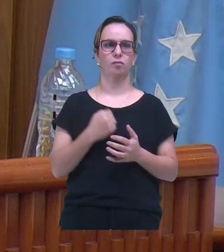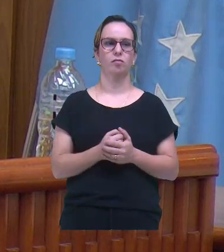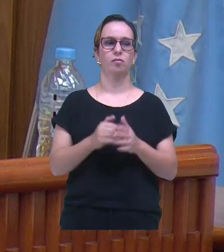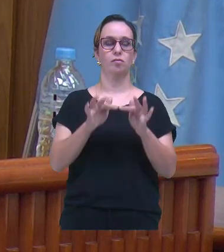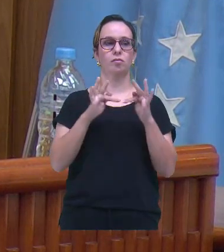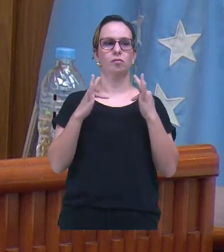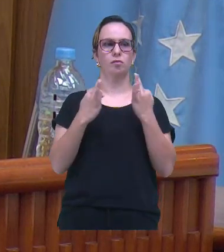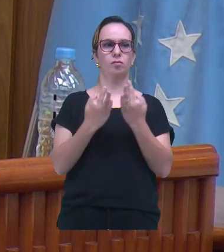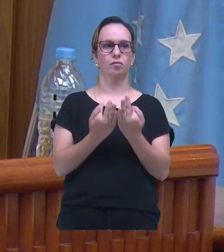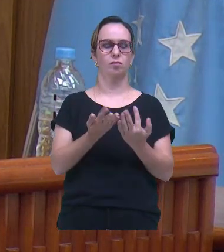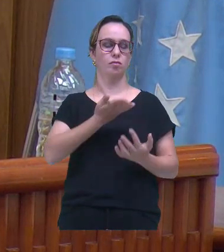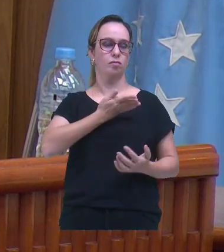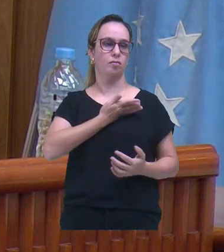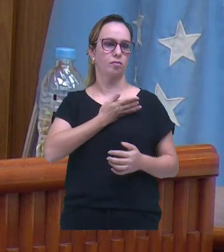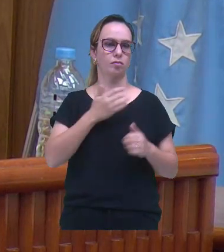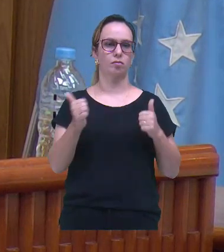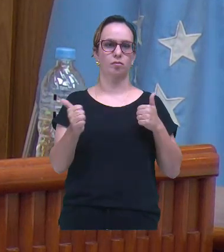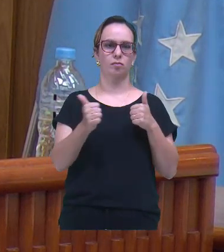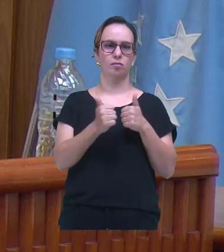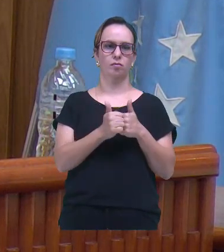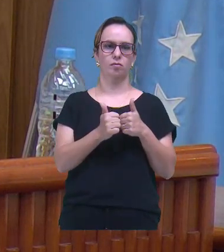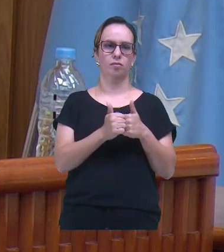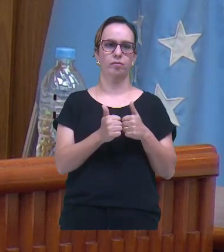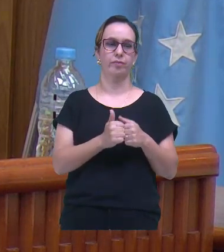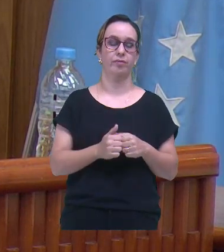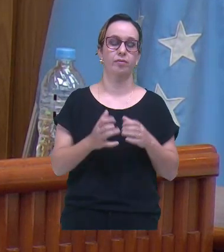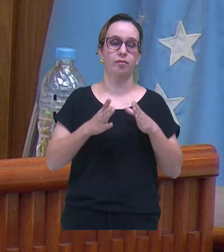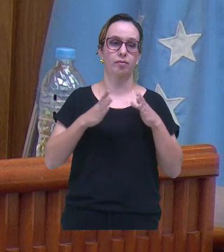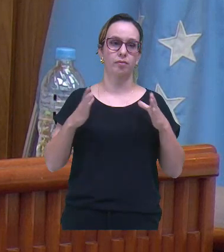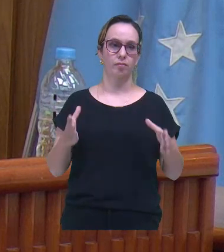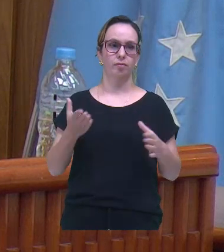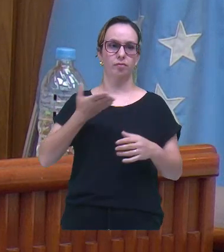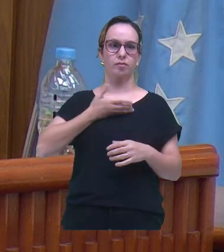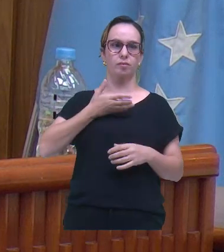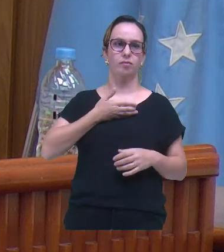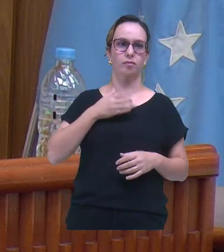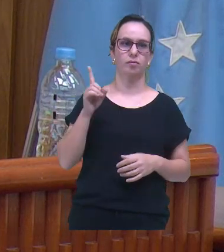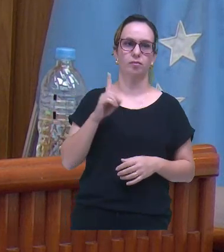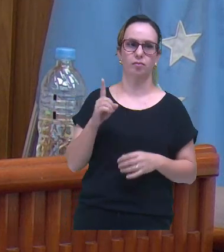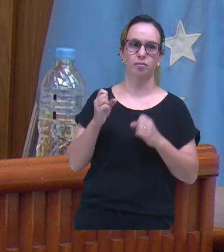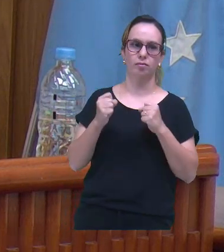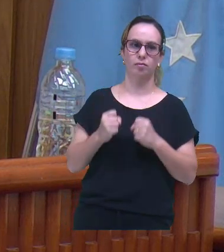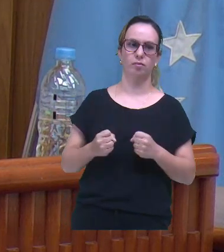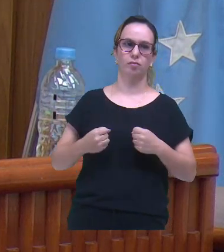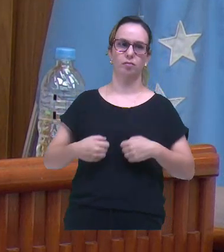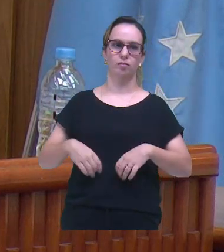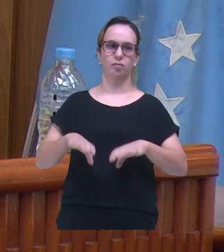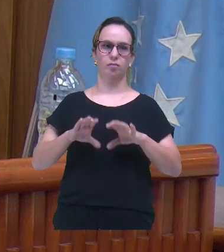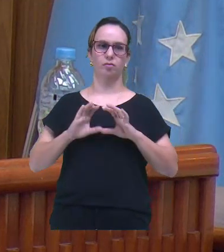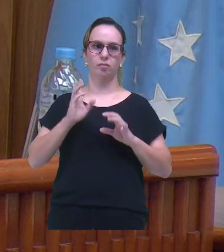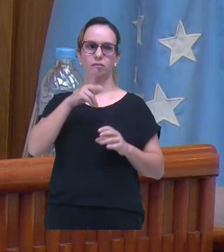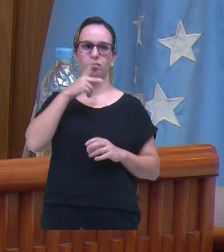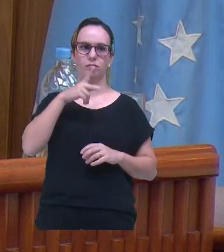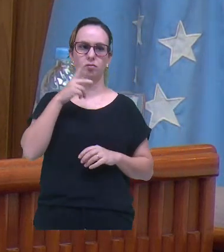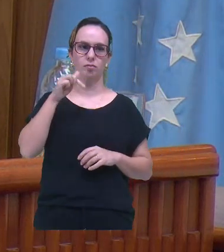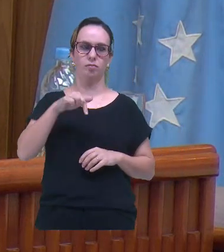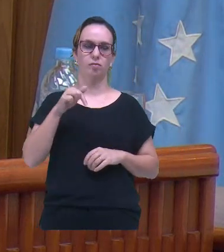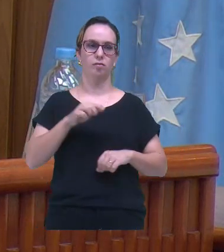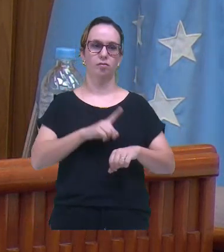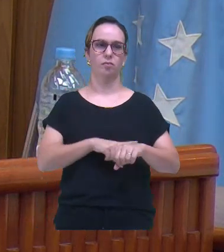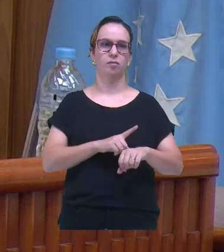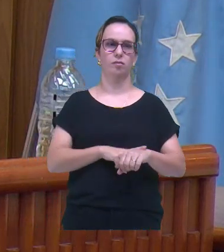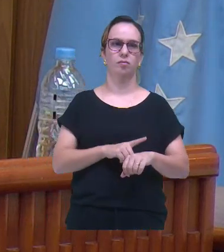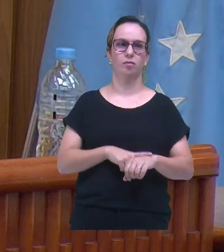próximos ou distantes, de um grande colega e amigo que não poderia deixar de mencionar neste momento,